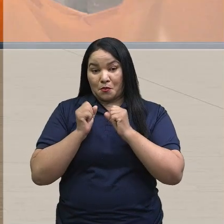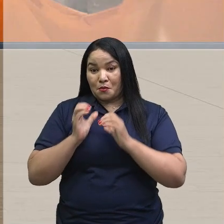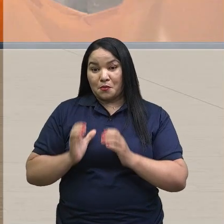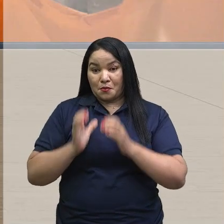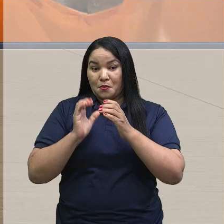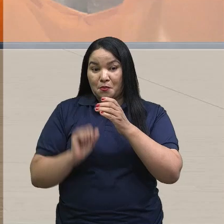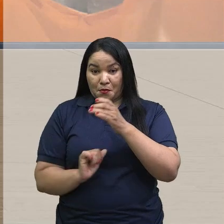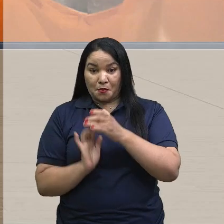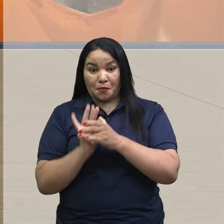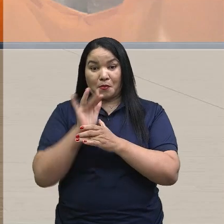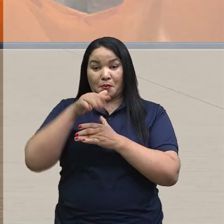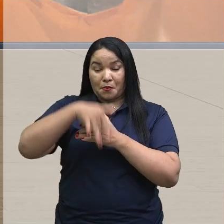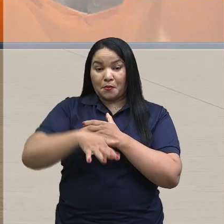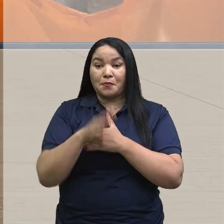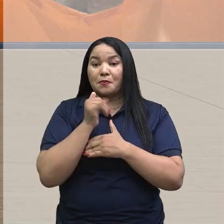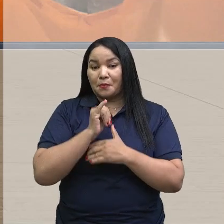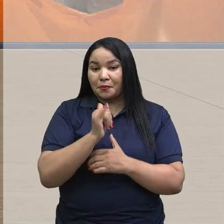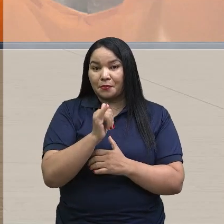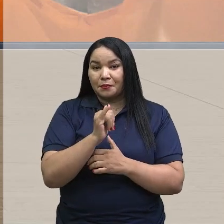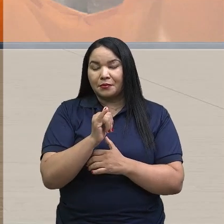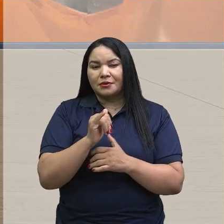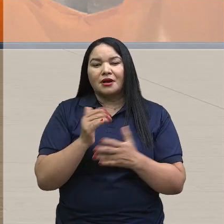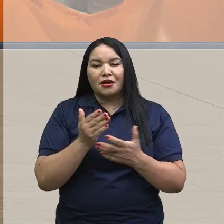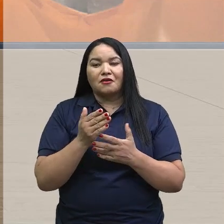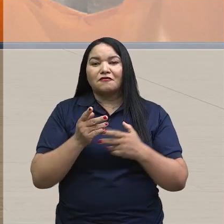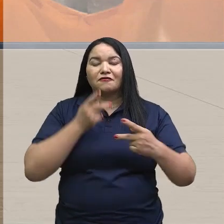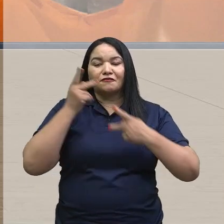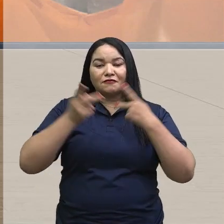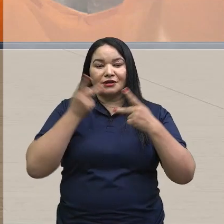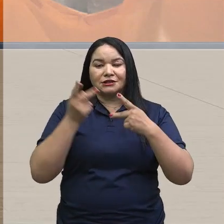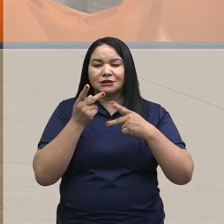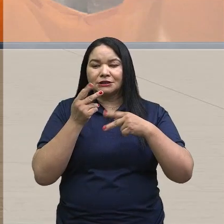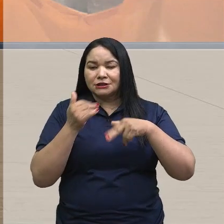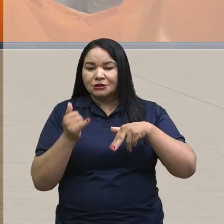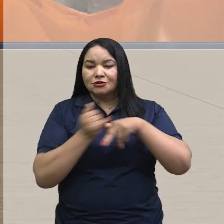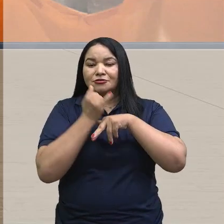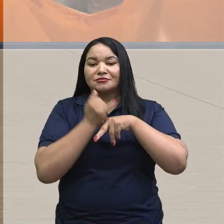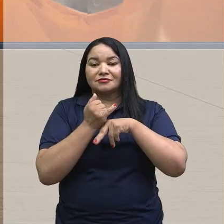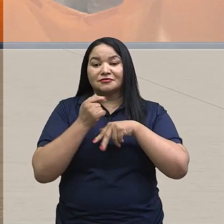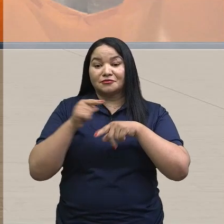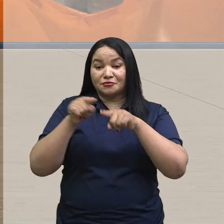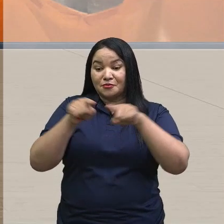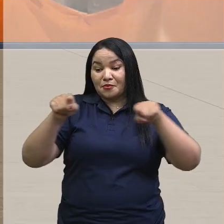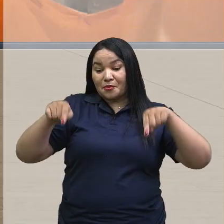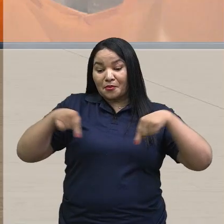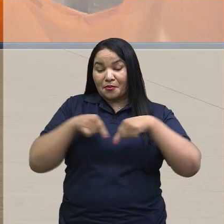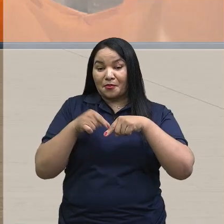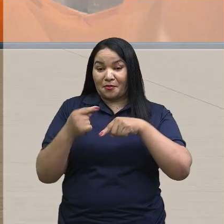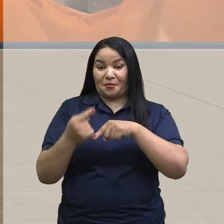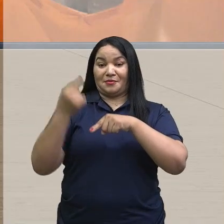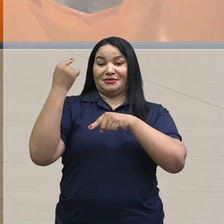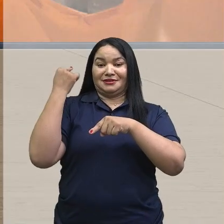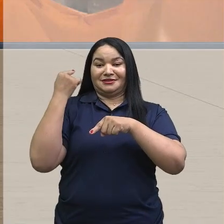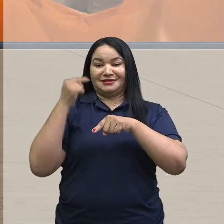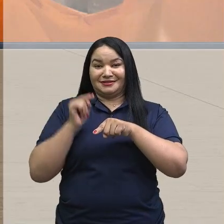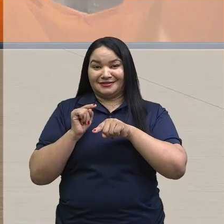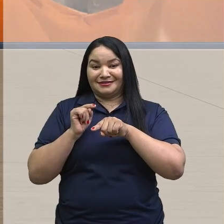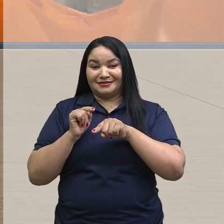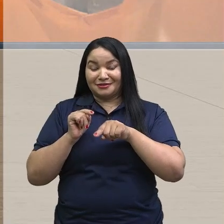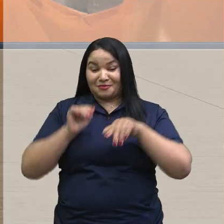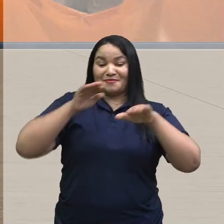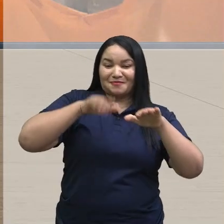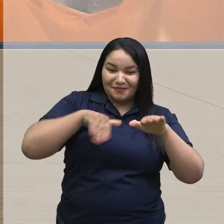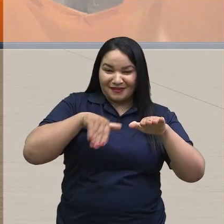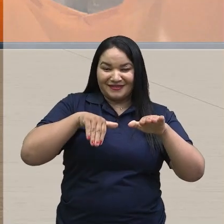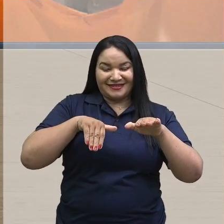vamos estar falando sobre acidentes nucleares. E olha que piscina bem bonita que eu tenho aqui atrás de mim. Será que dá para dar um